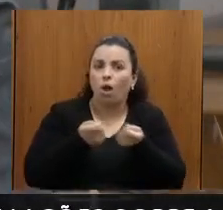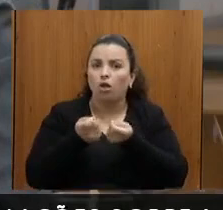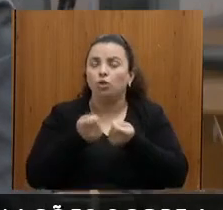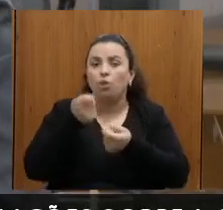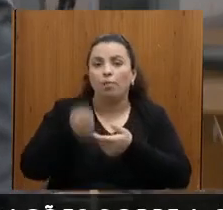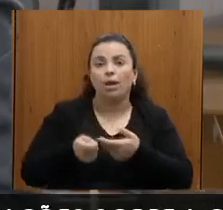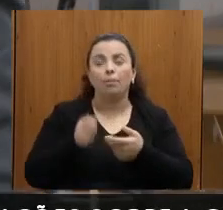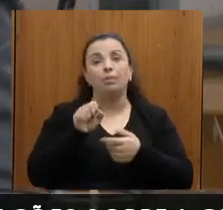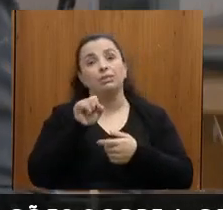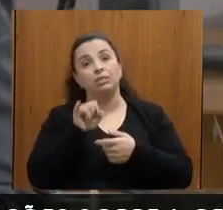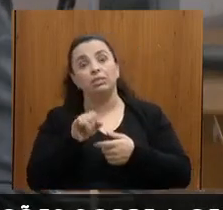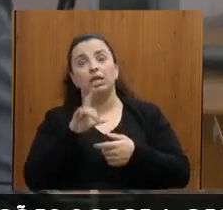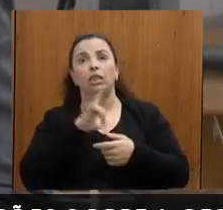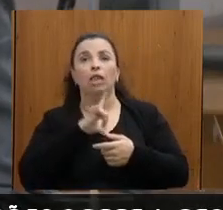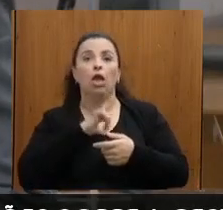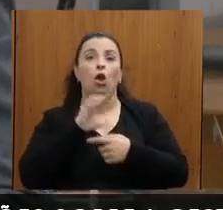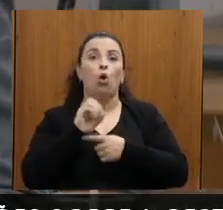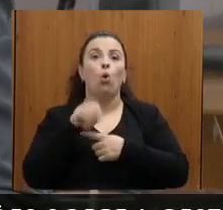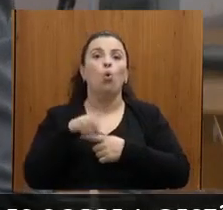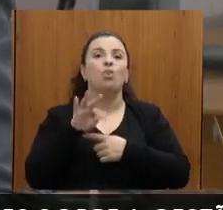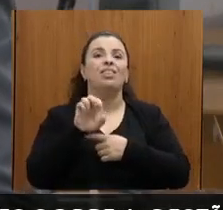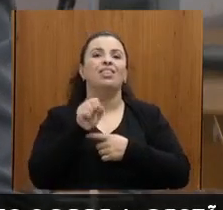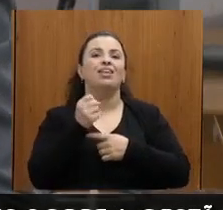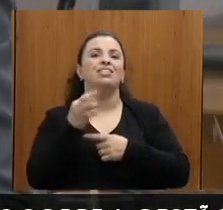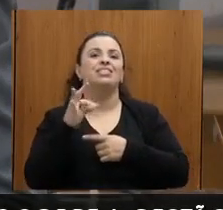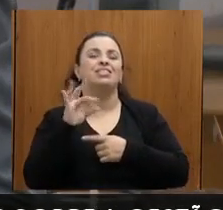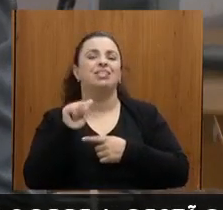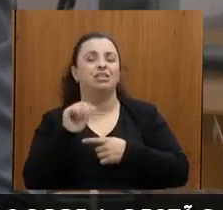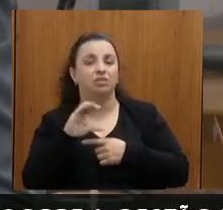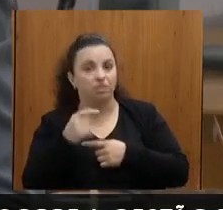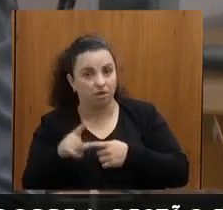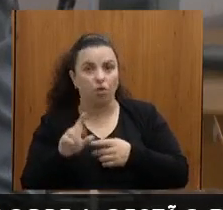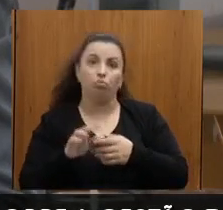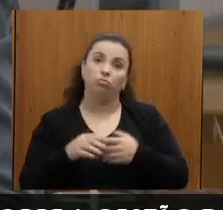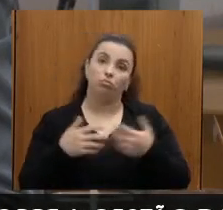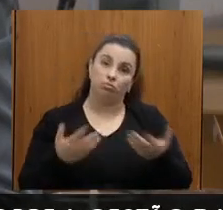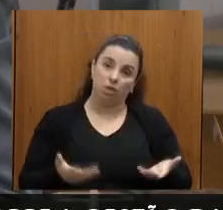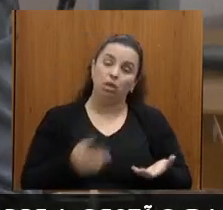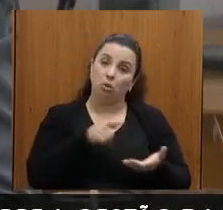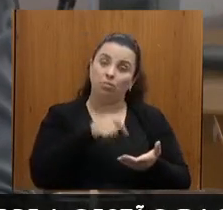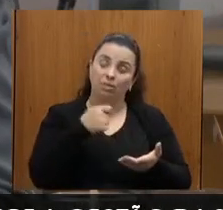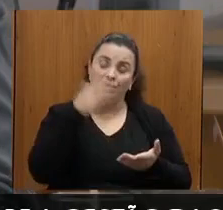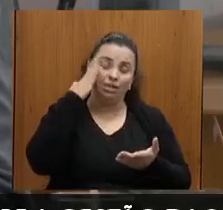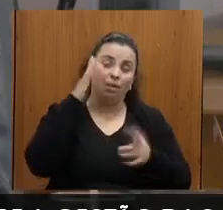precedência da contestação. A outra questão que eu queria aqui perguntar.